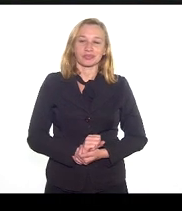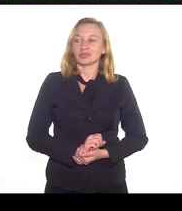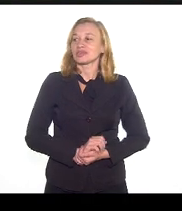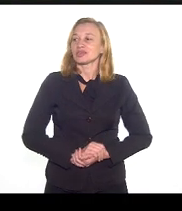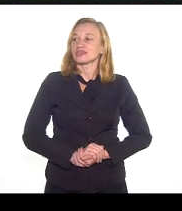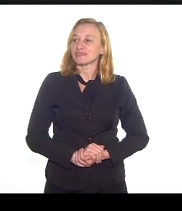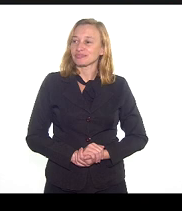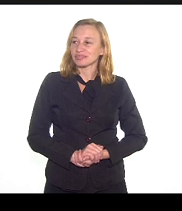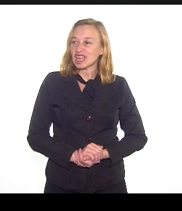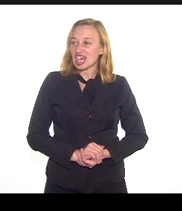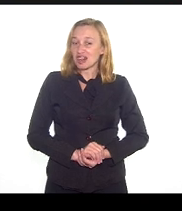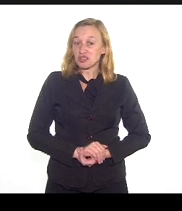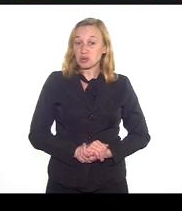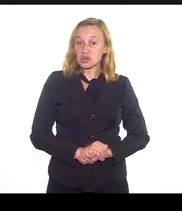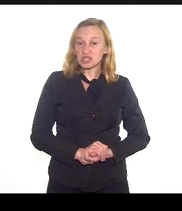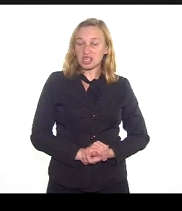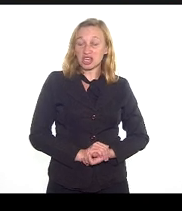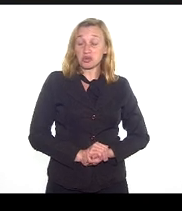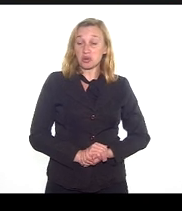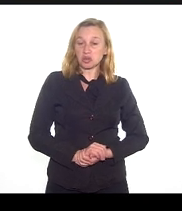aí.